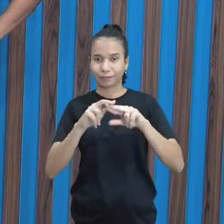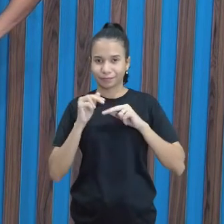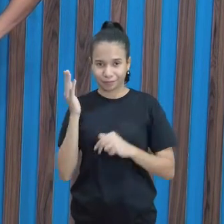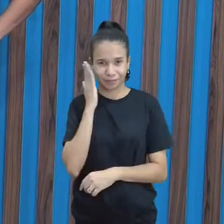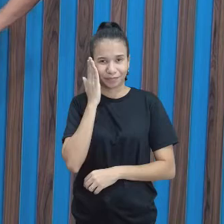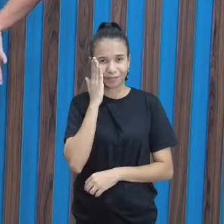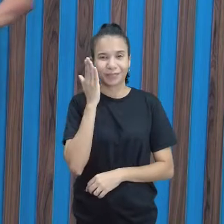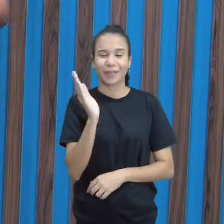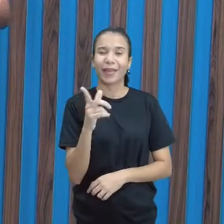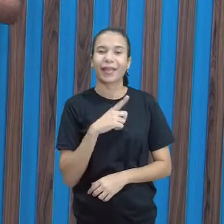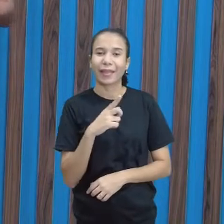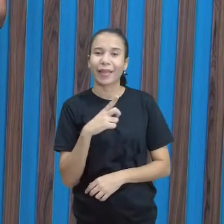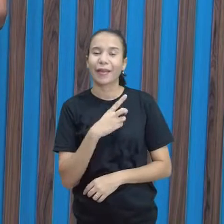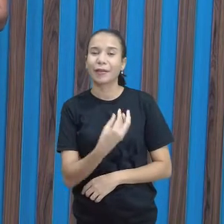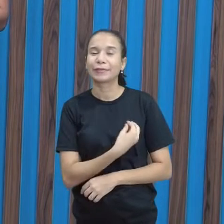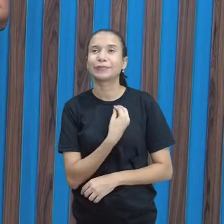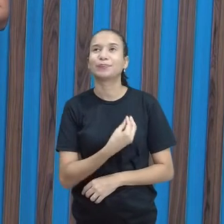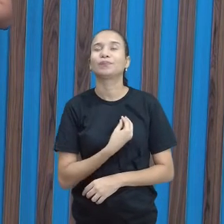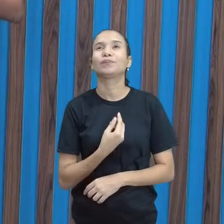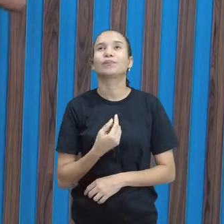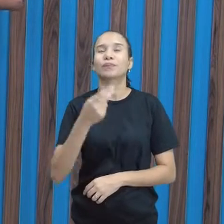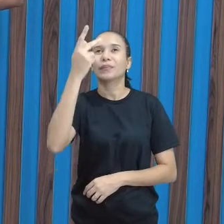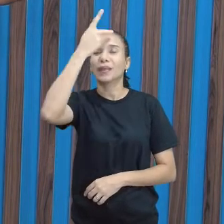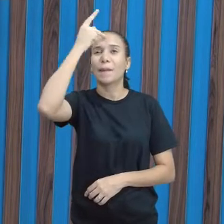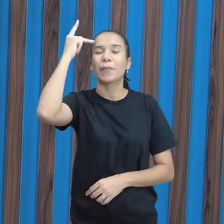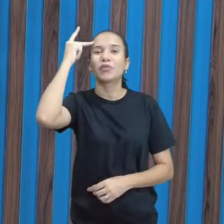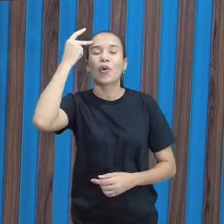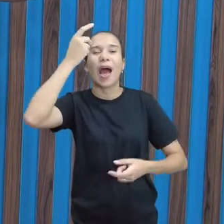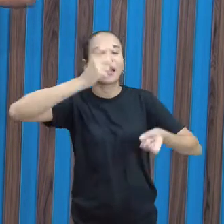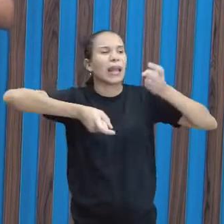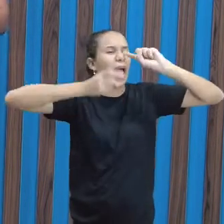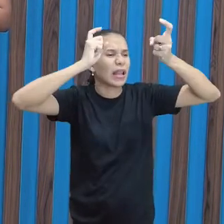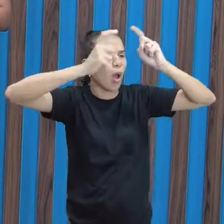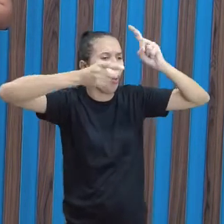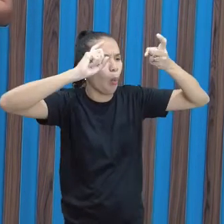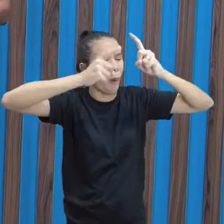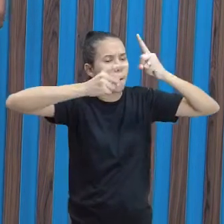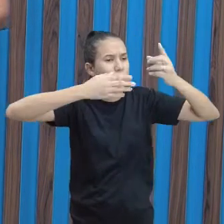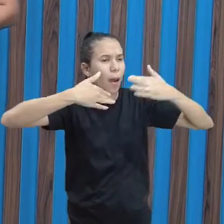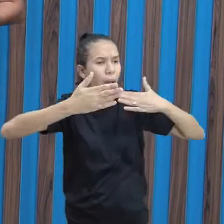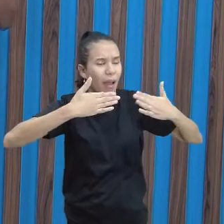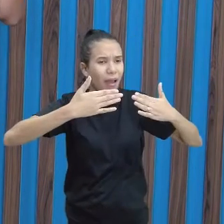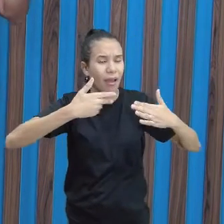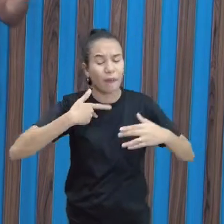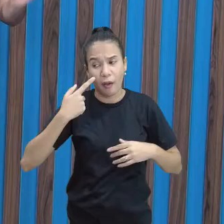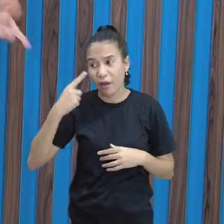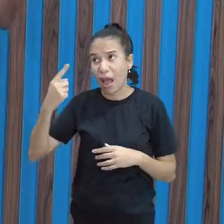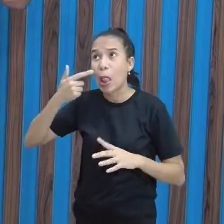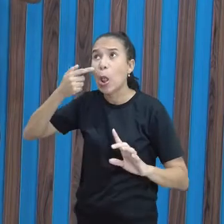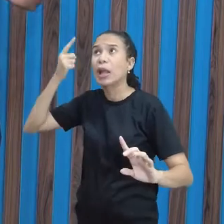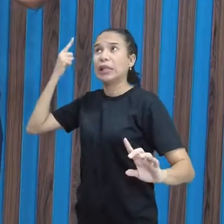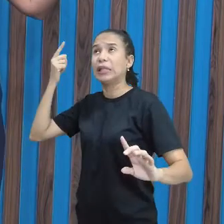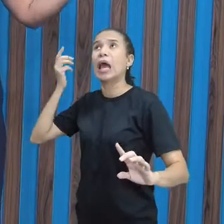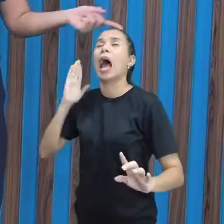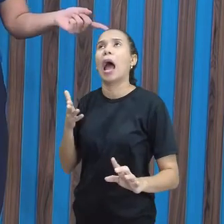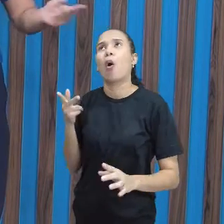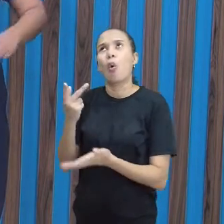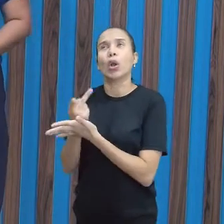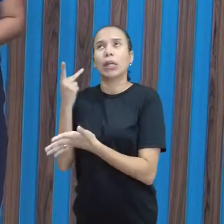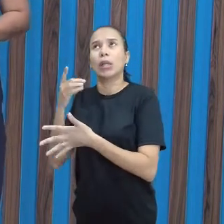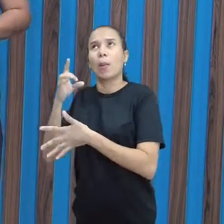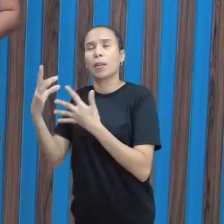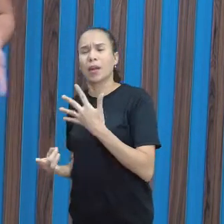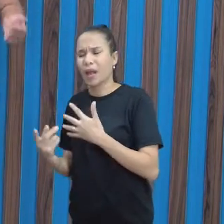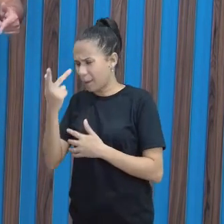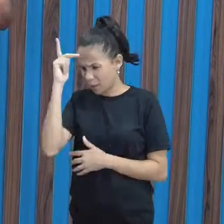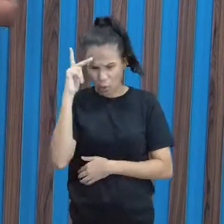vocês já passaram por isso, mas às vezes você entra em discussão com alguém sobre, não, mas naquele dia aconteceu assim, assim, assim. E a